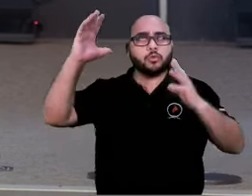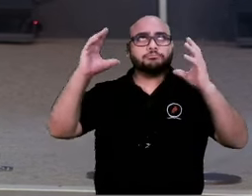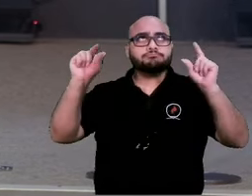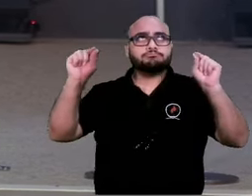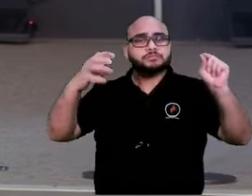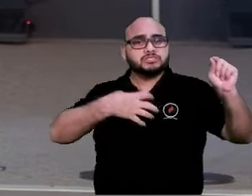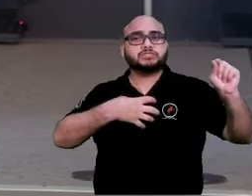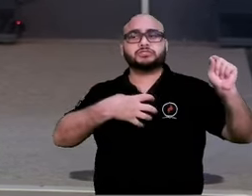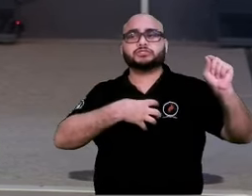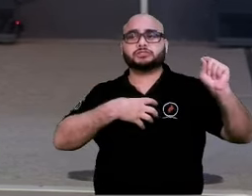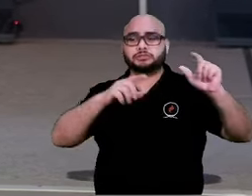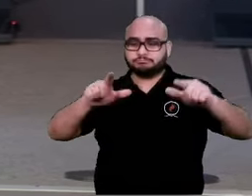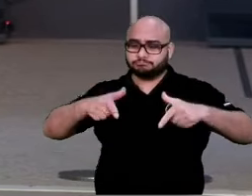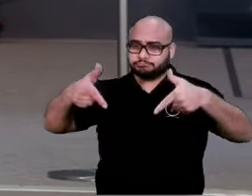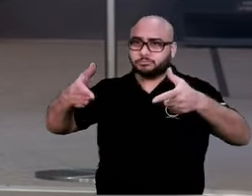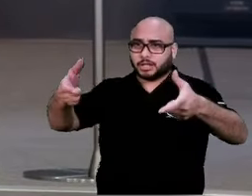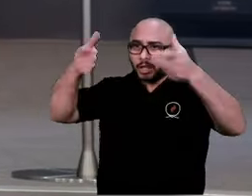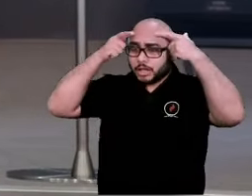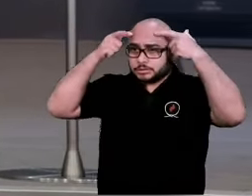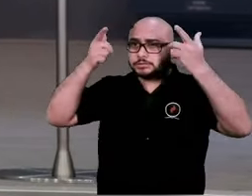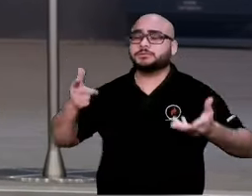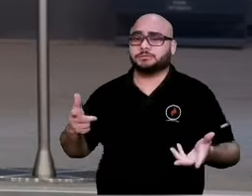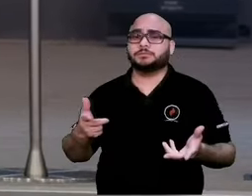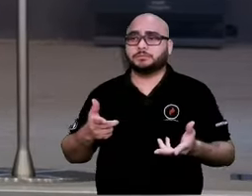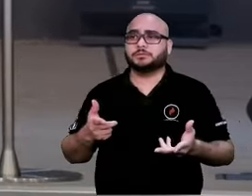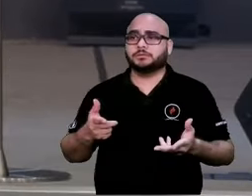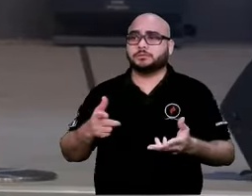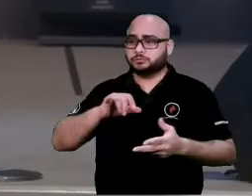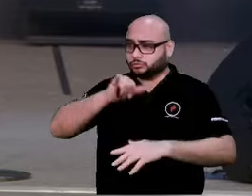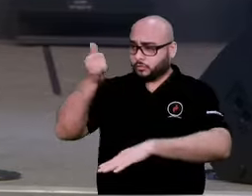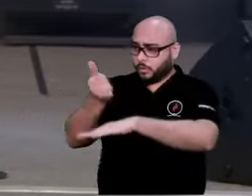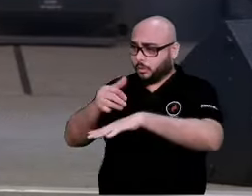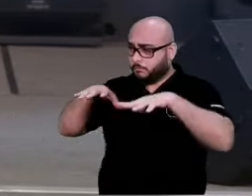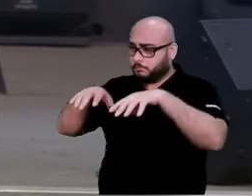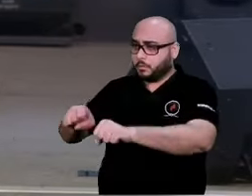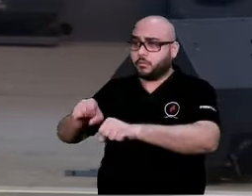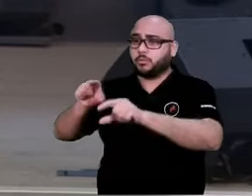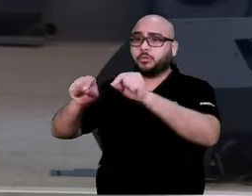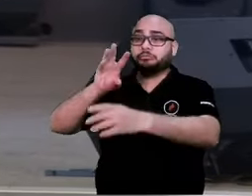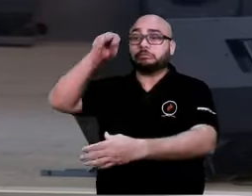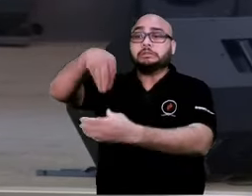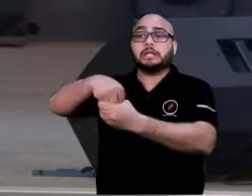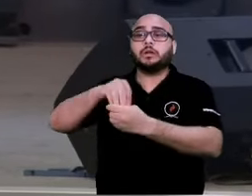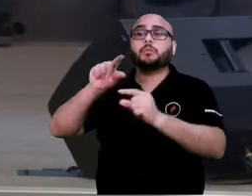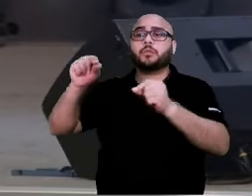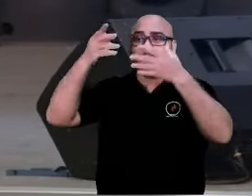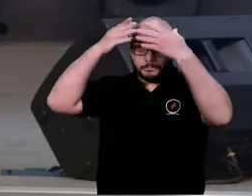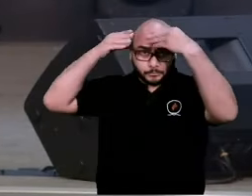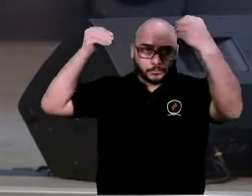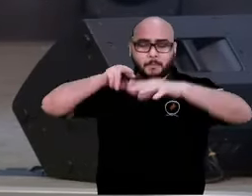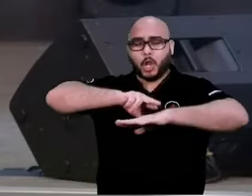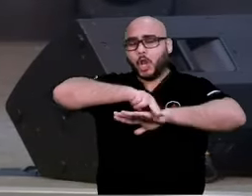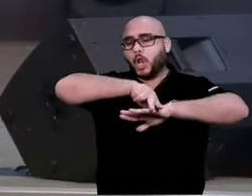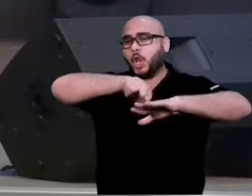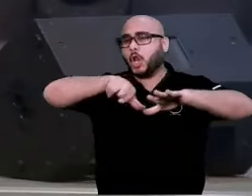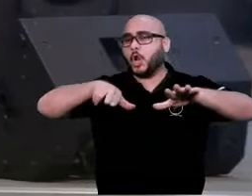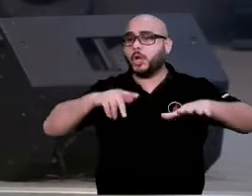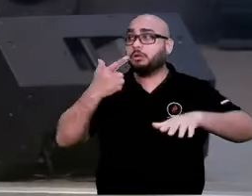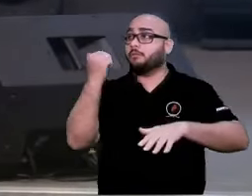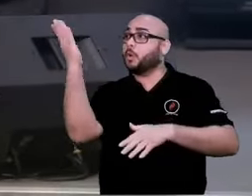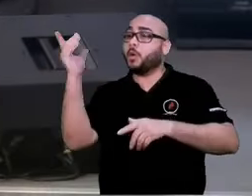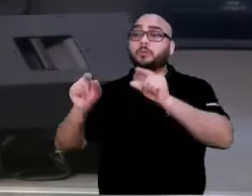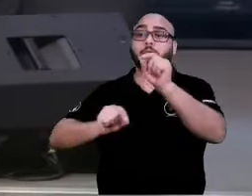Roboão, está ali dentro. As autoridades estão ali dentro. Os príncipes de Israel estão ali dentro. E do lado de fora,